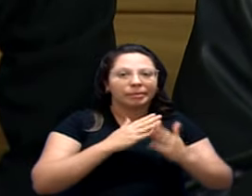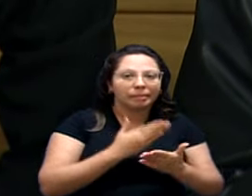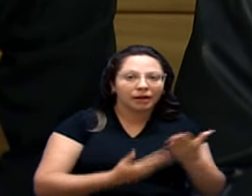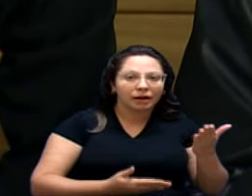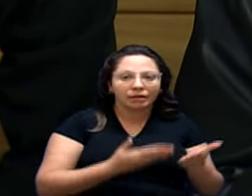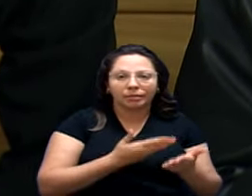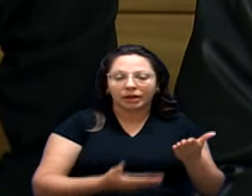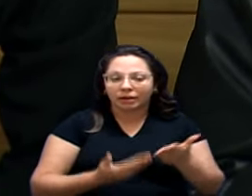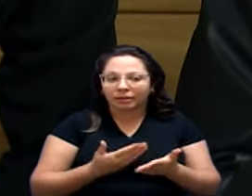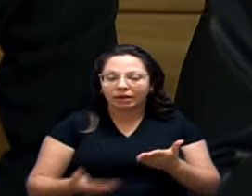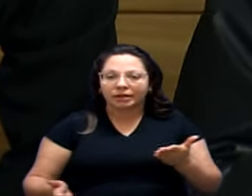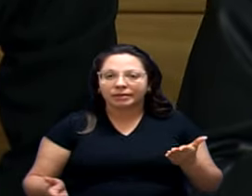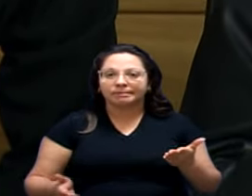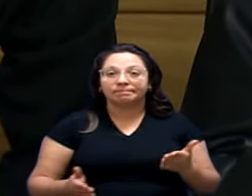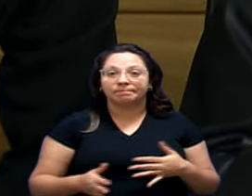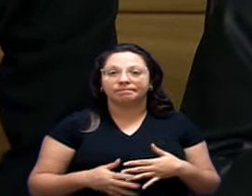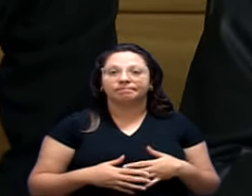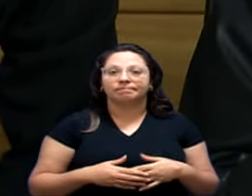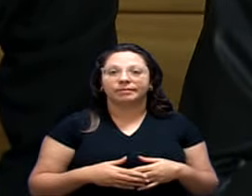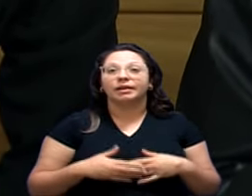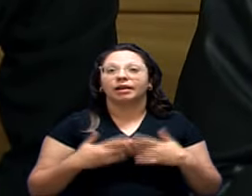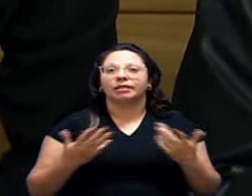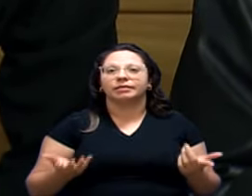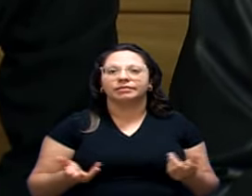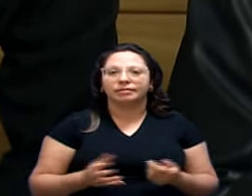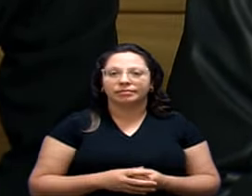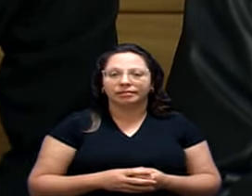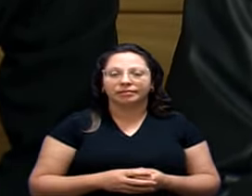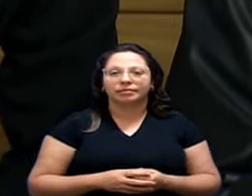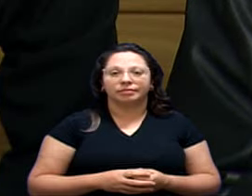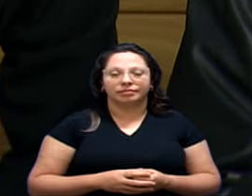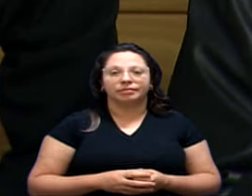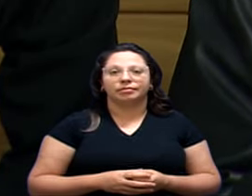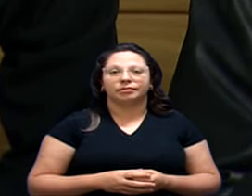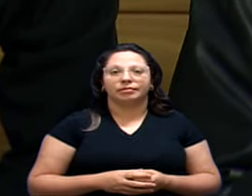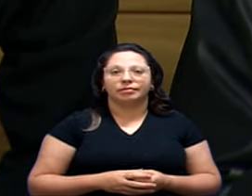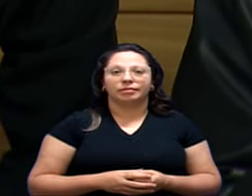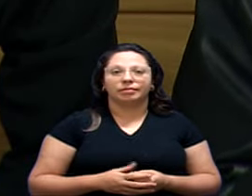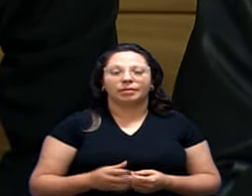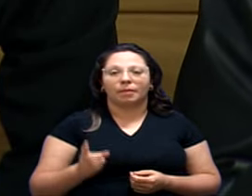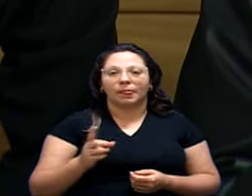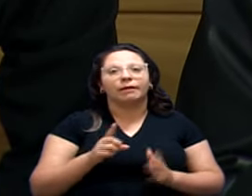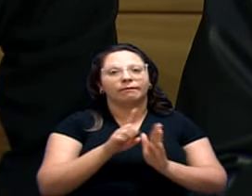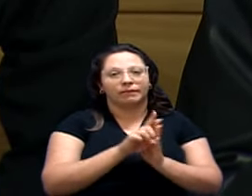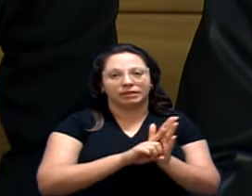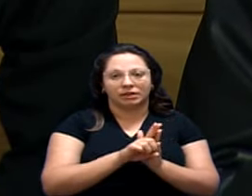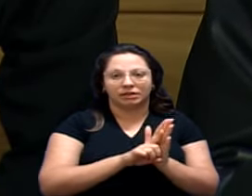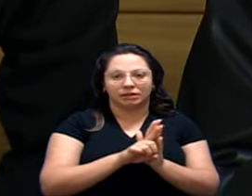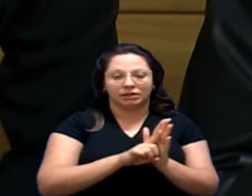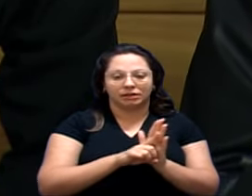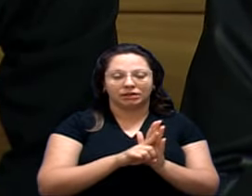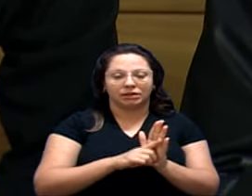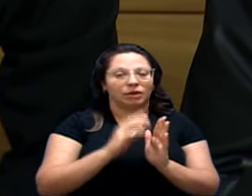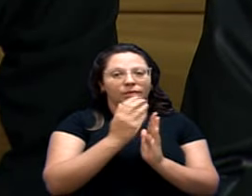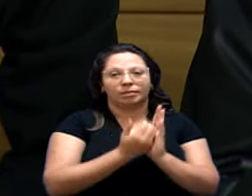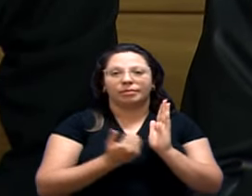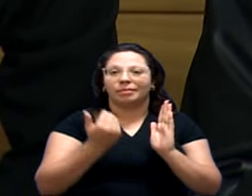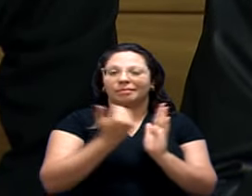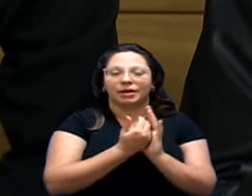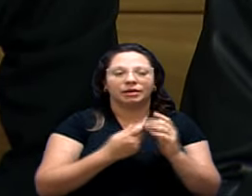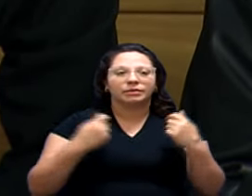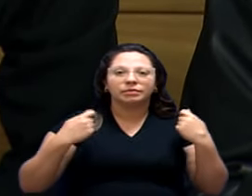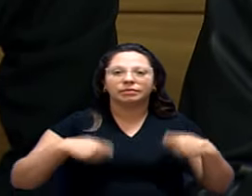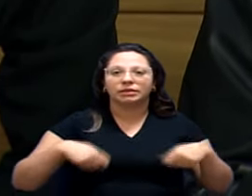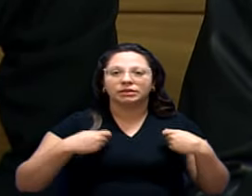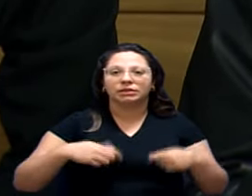Independente de tudo precisamos estar do lado da Lei então só para essa questão sobre a fiscalização é mais do que necessário a aprovação